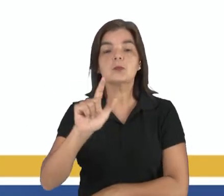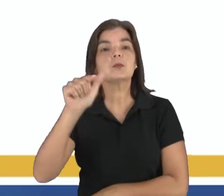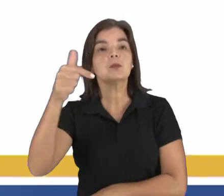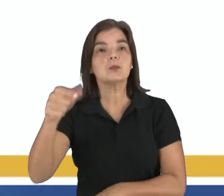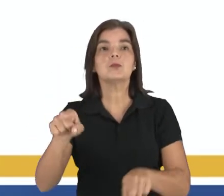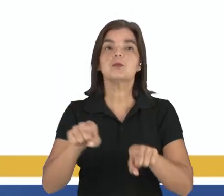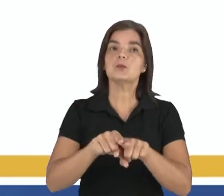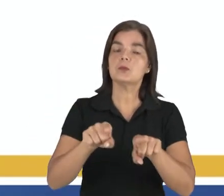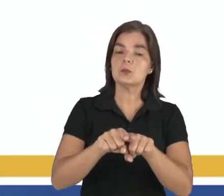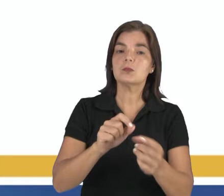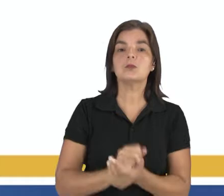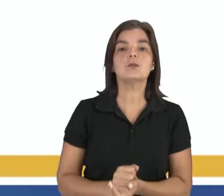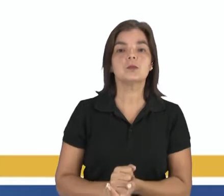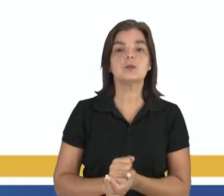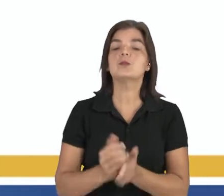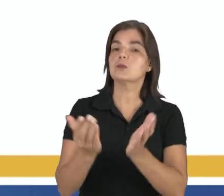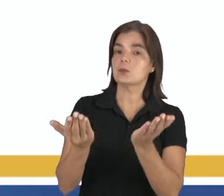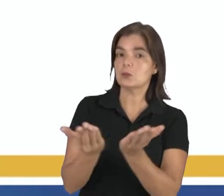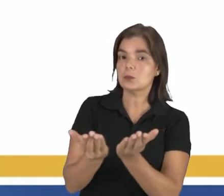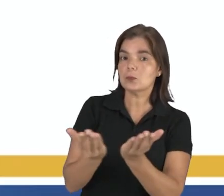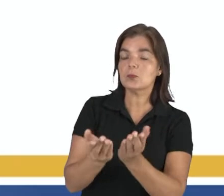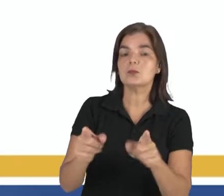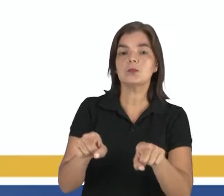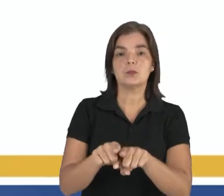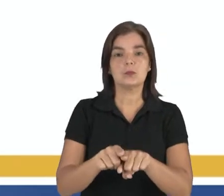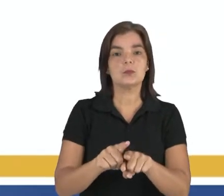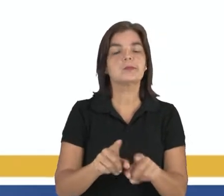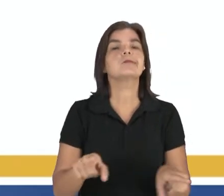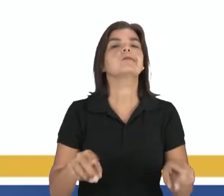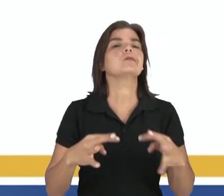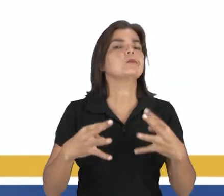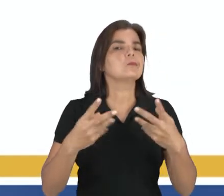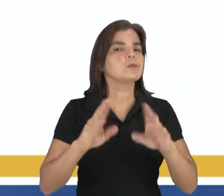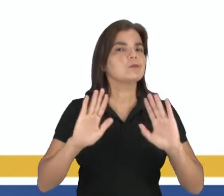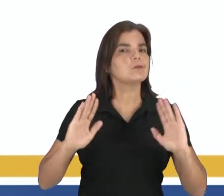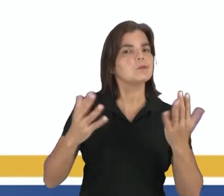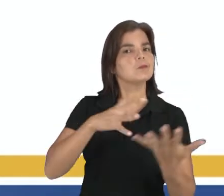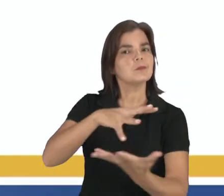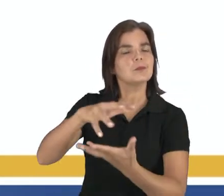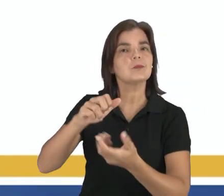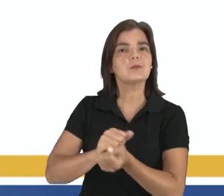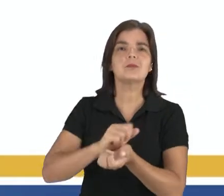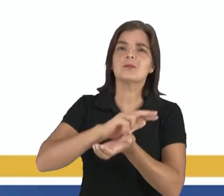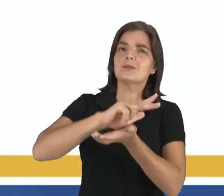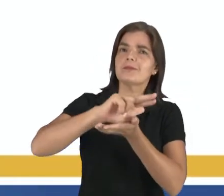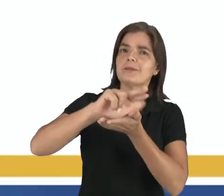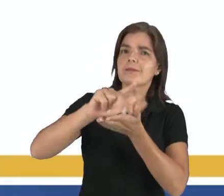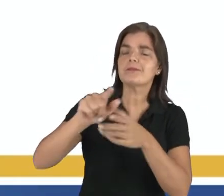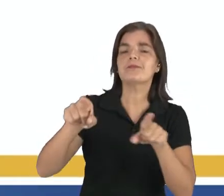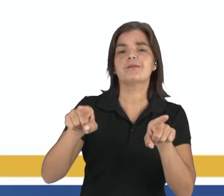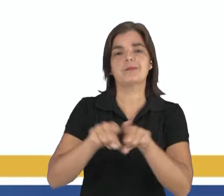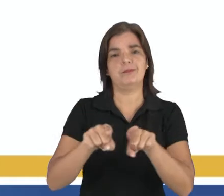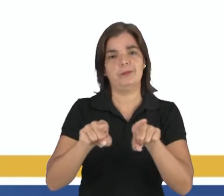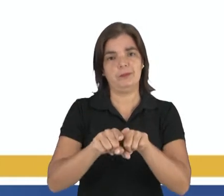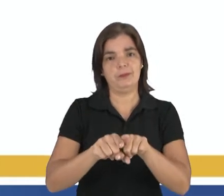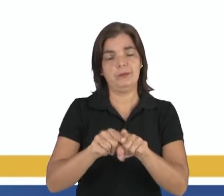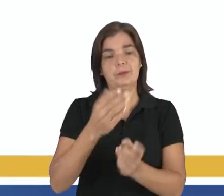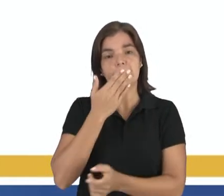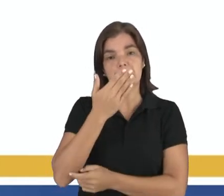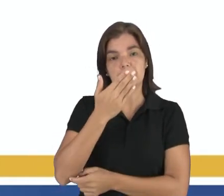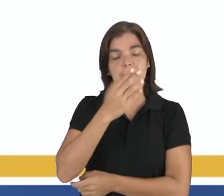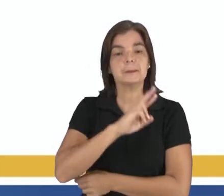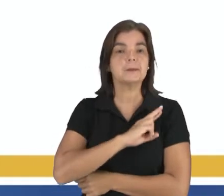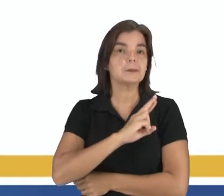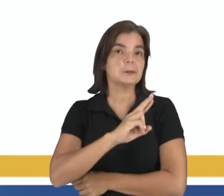são mais maleáveis, como o cristianismo. No fim das contas, ao redor do mundo, existem vários tipos